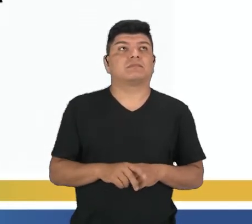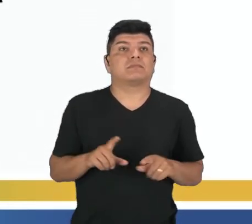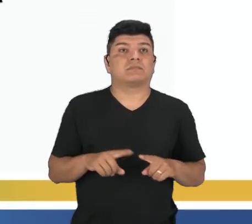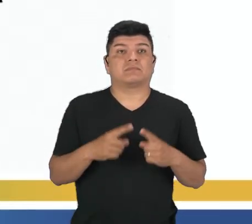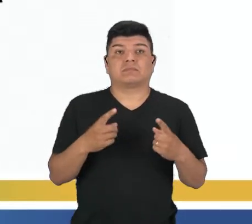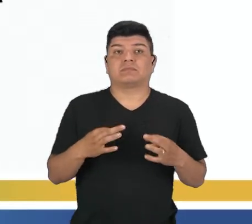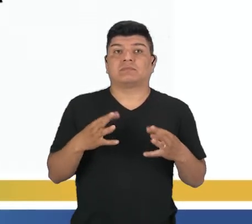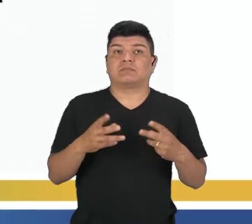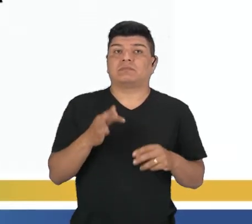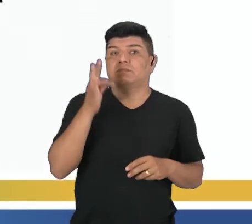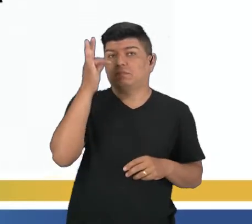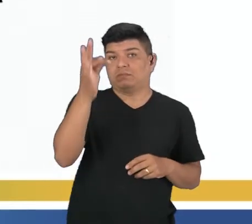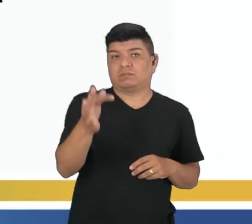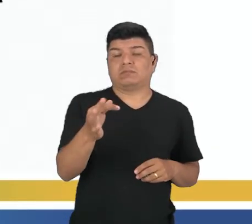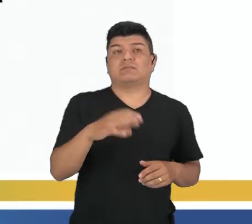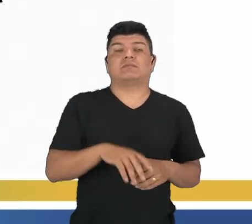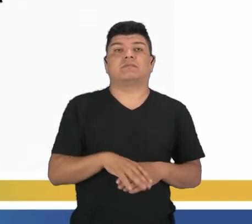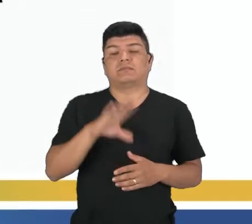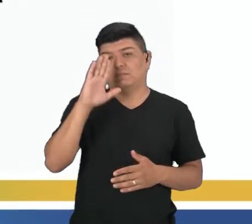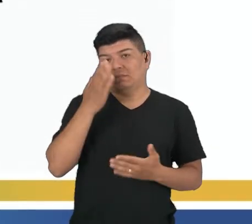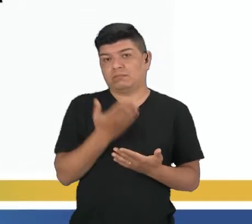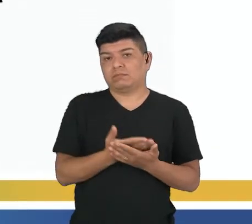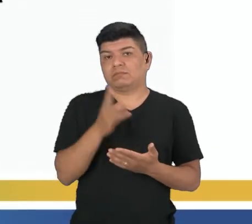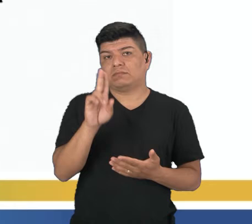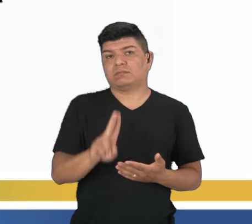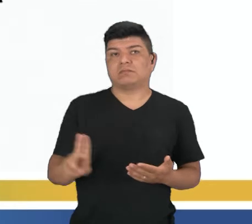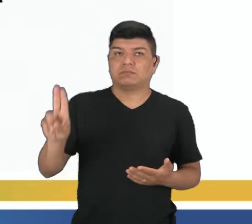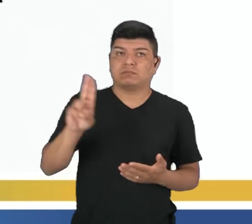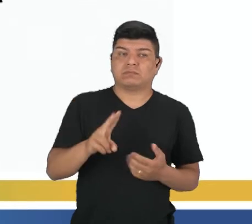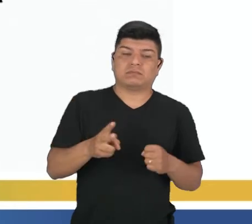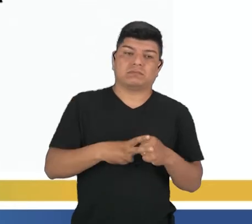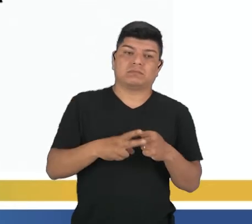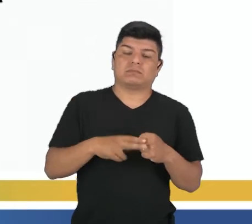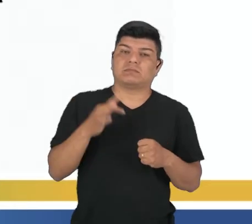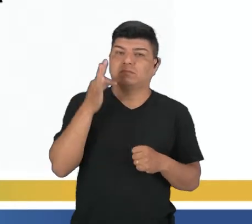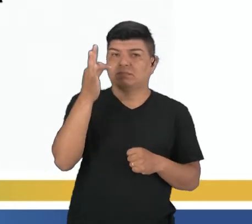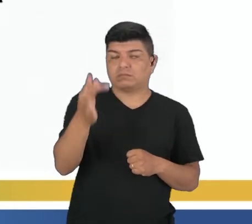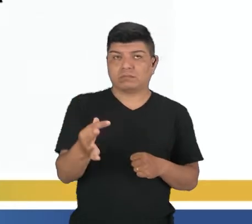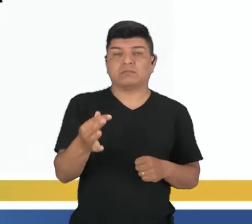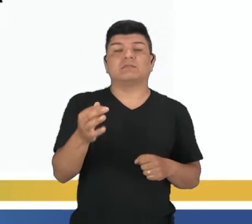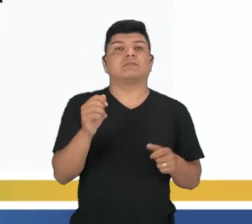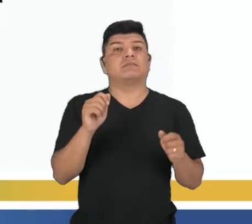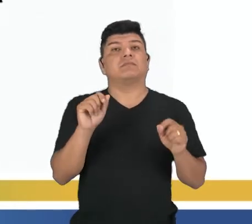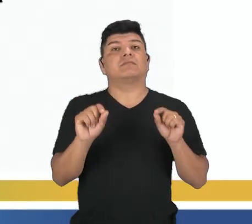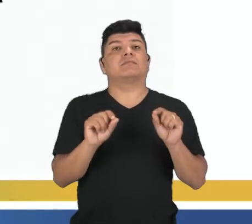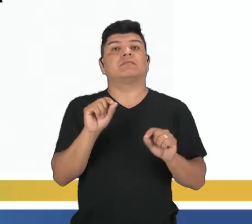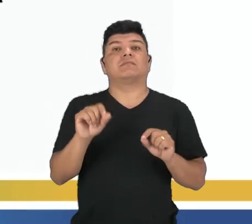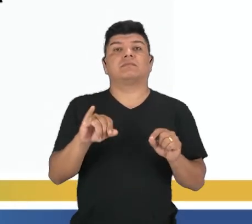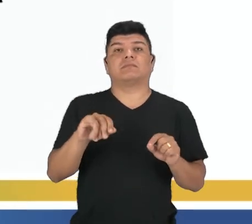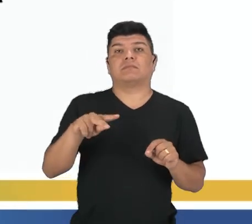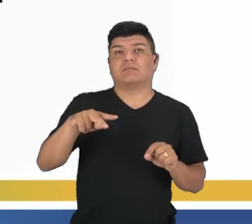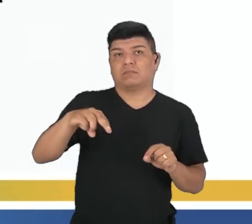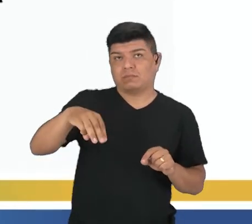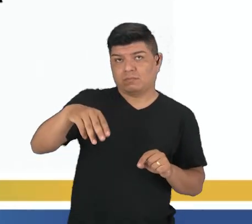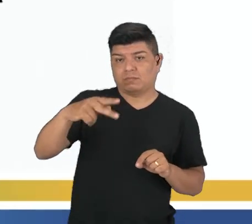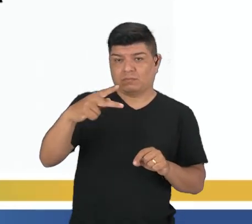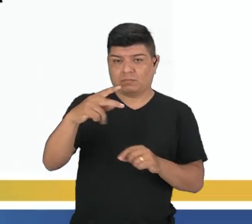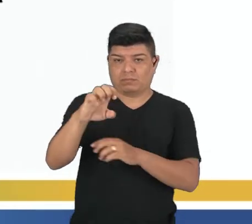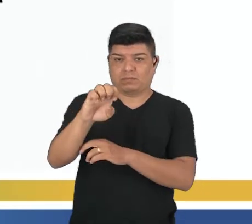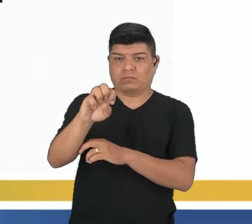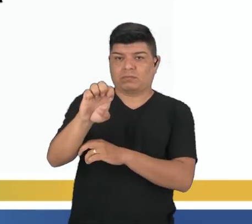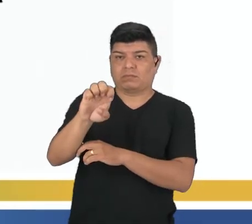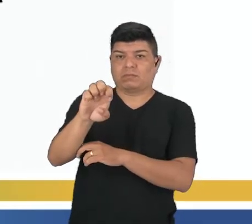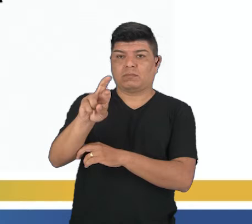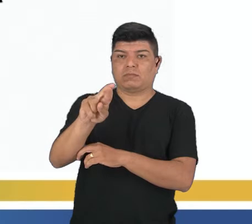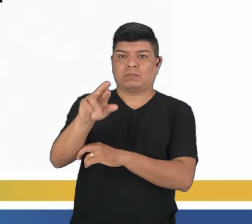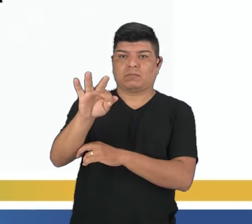tudo se refere a futuro, né? Eu acredito que usar o verbo em futuro imperfeito seja mais simples,